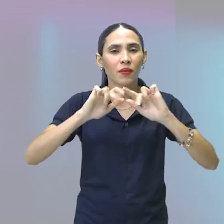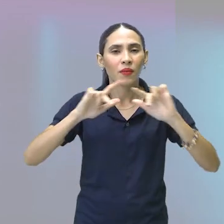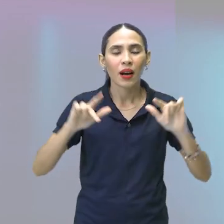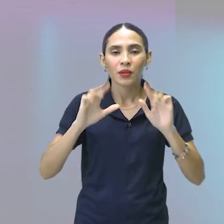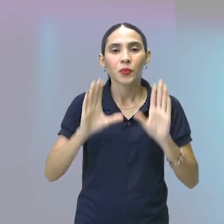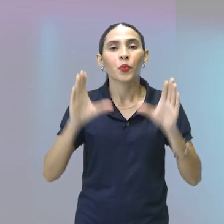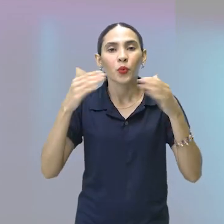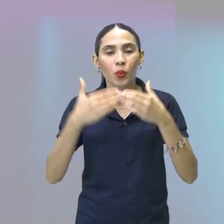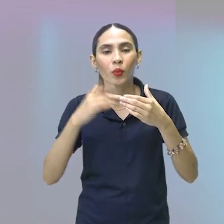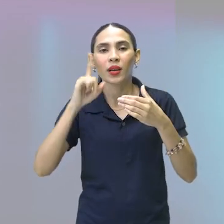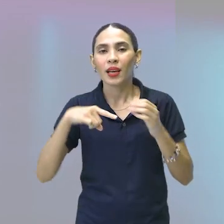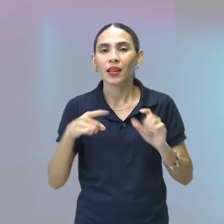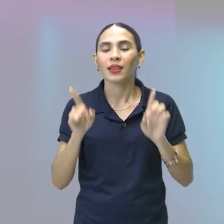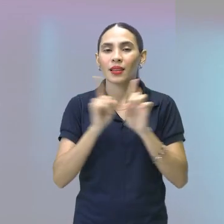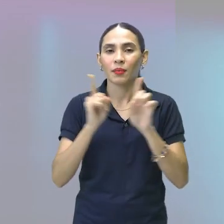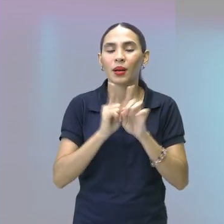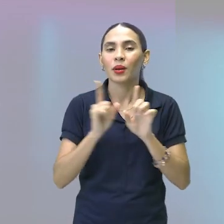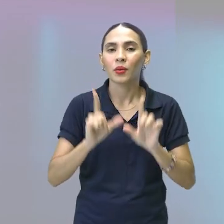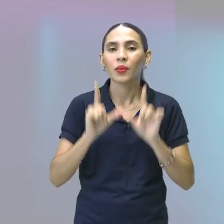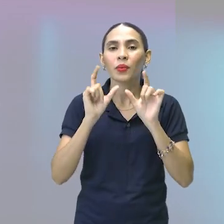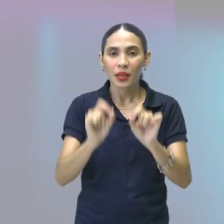entre vários grupos que ali